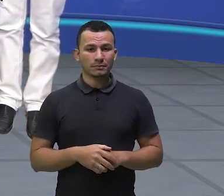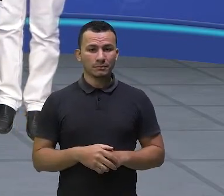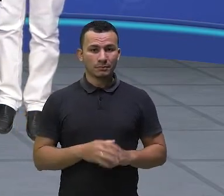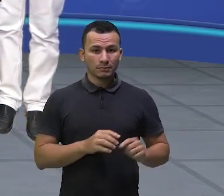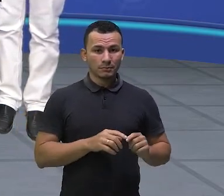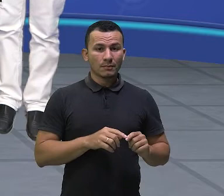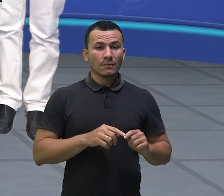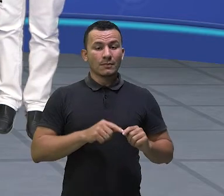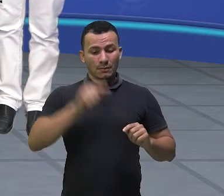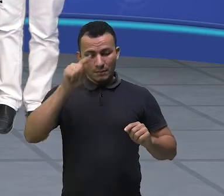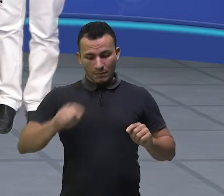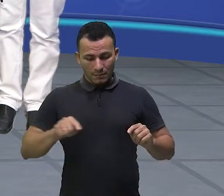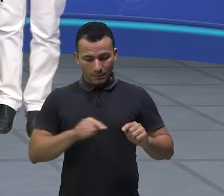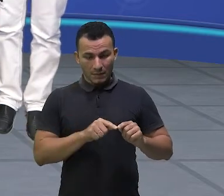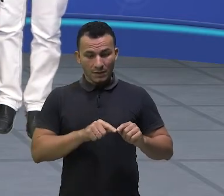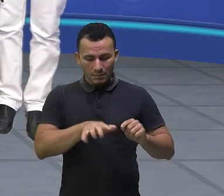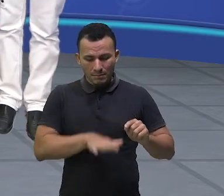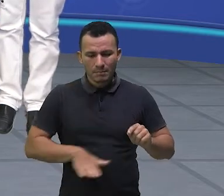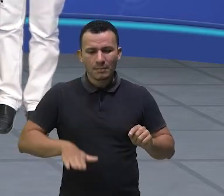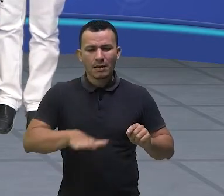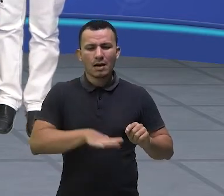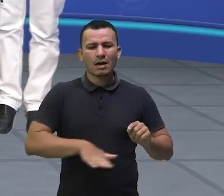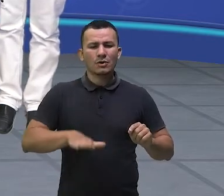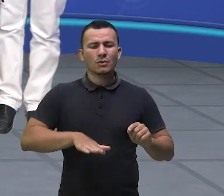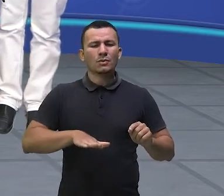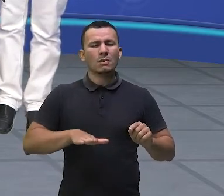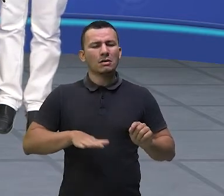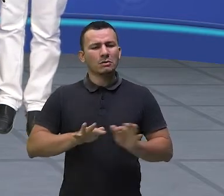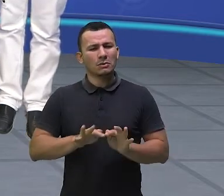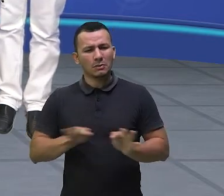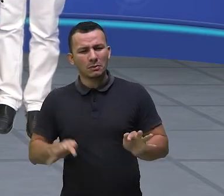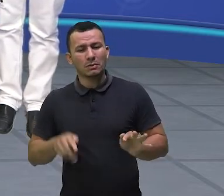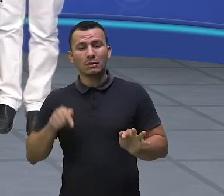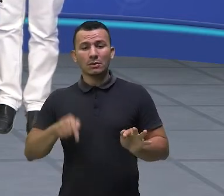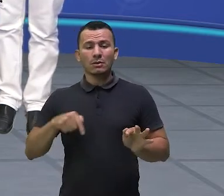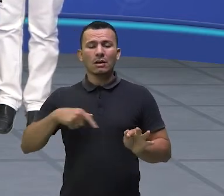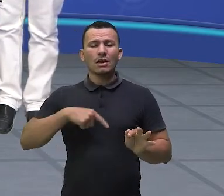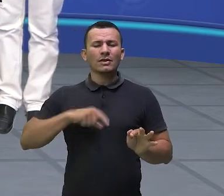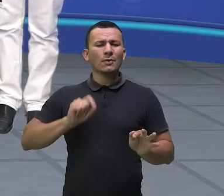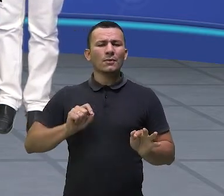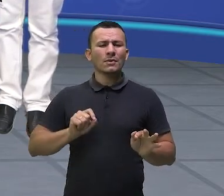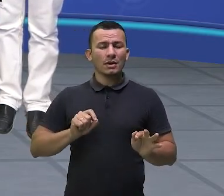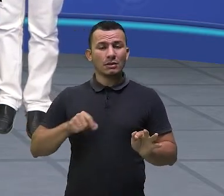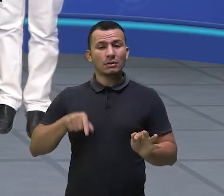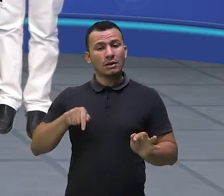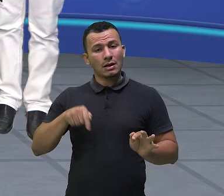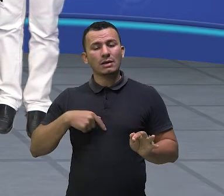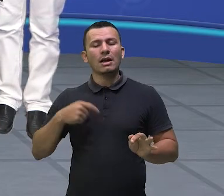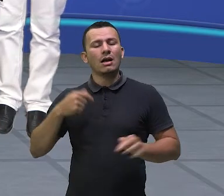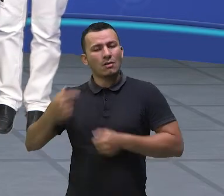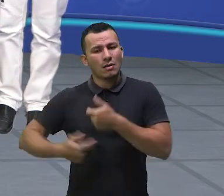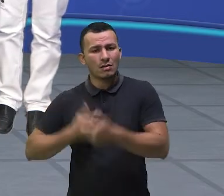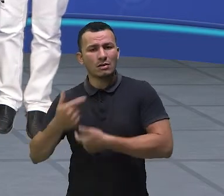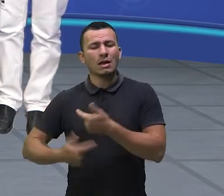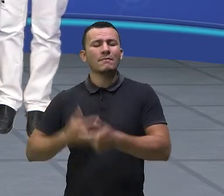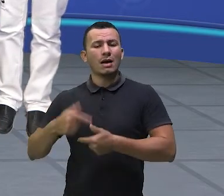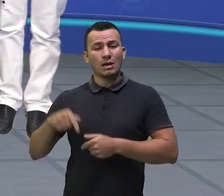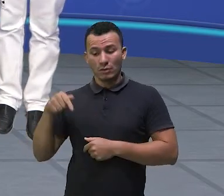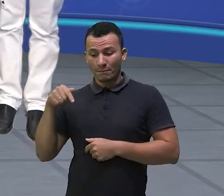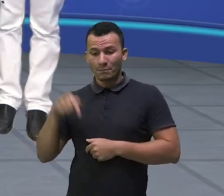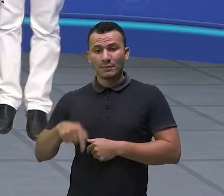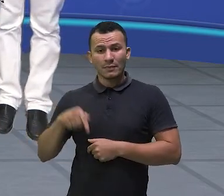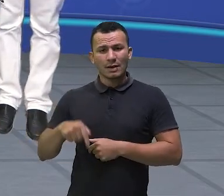de baixo da pirâmide, é a infraestrutura. É aqui que se encontram os meios de produção. É aqui